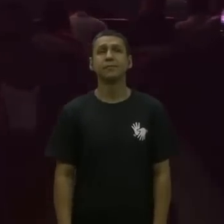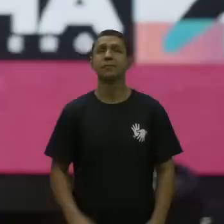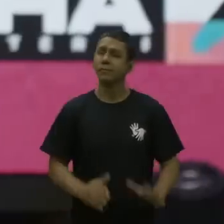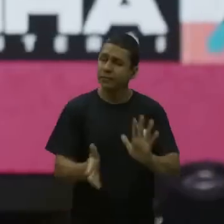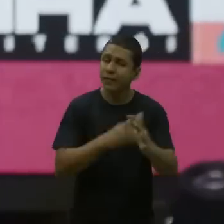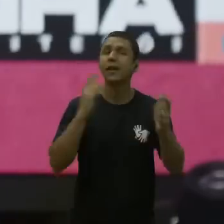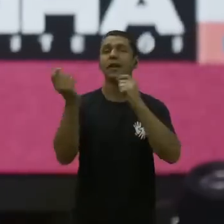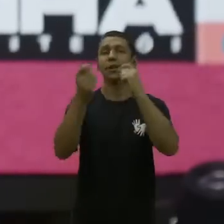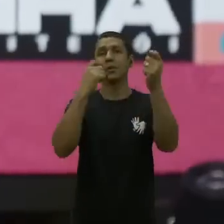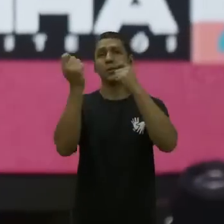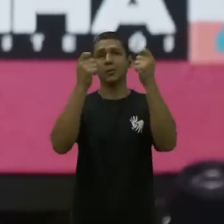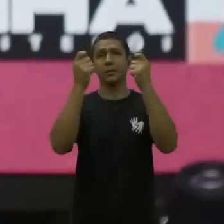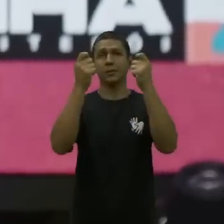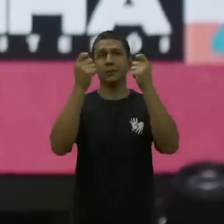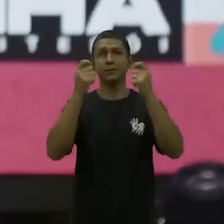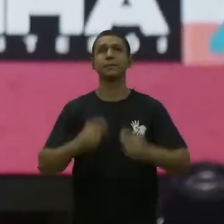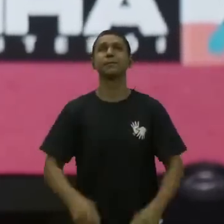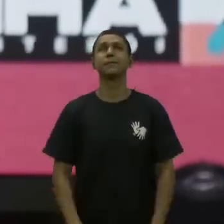Aleluia.